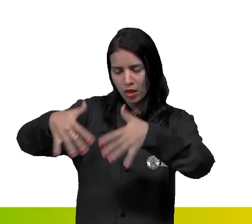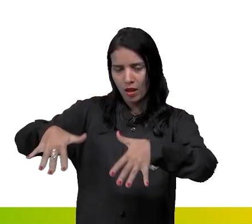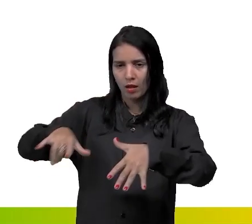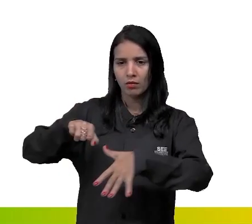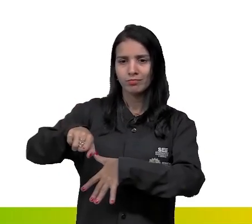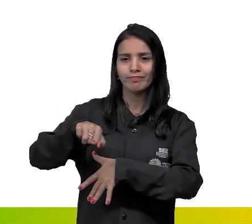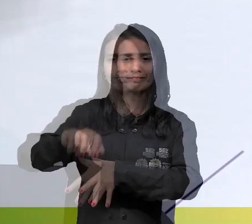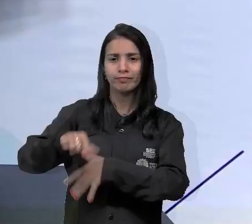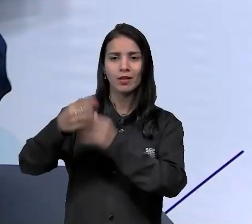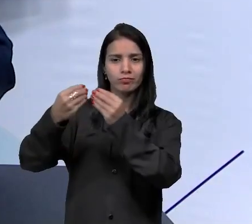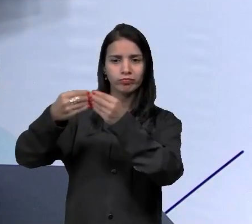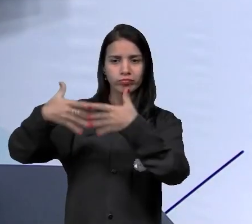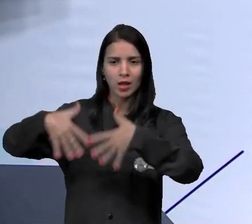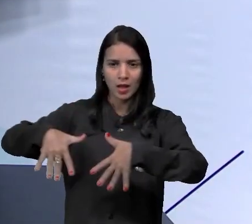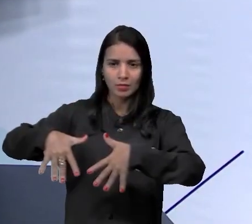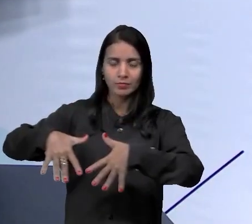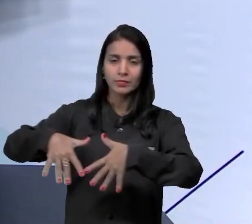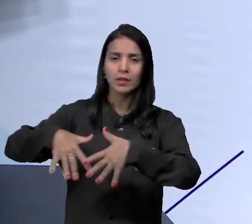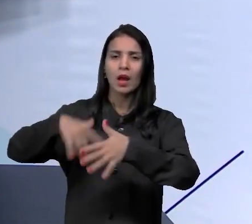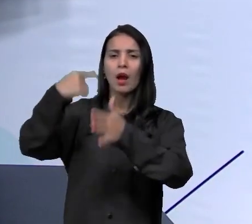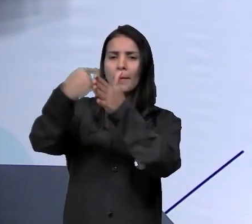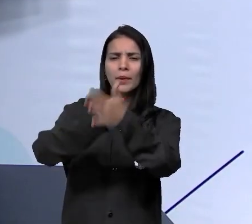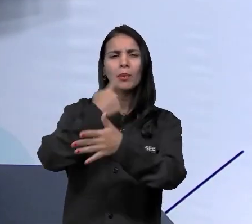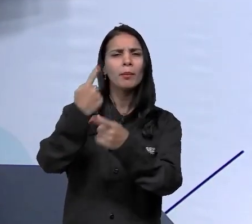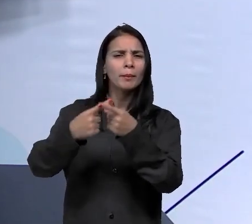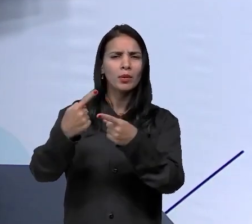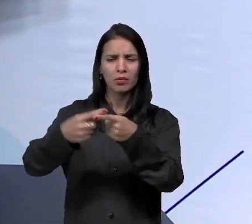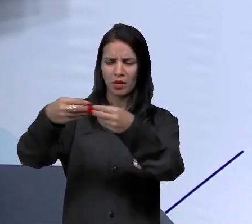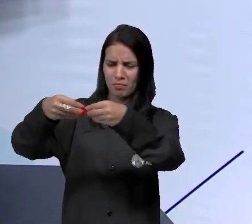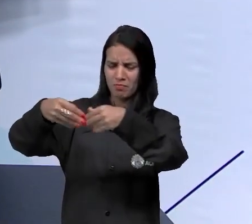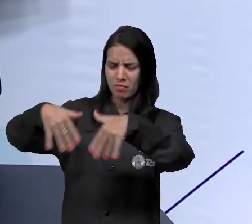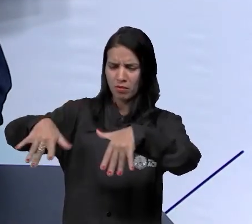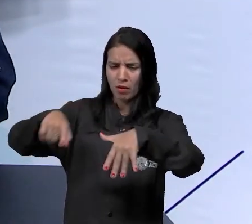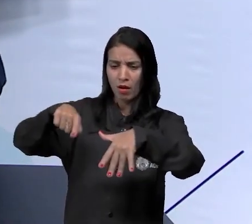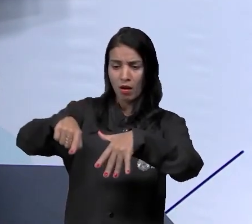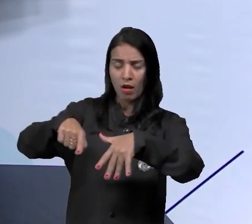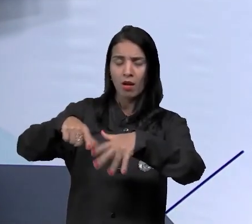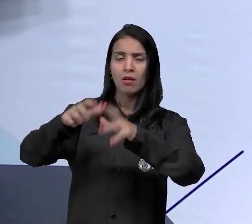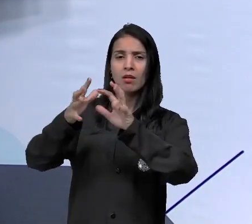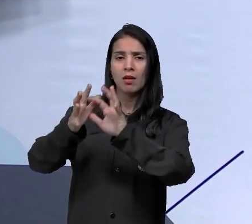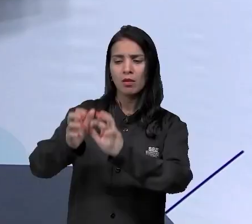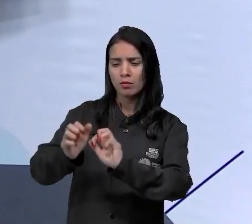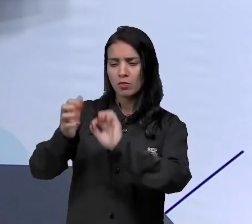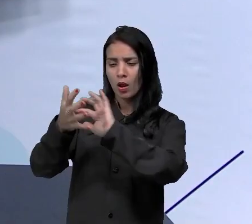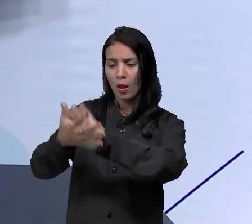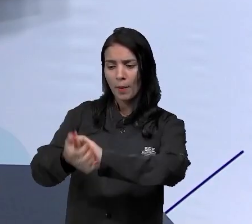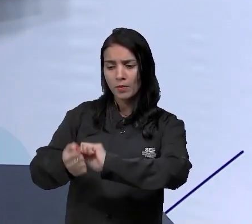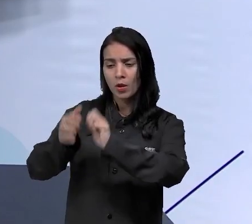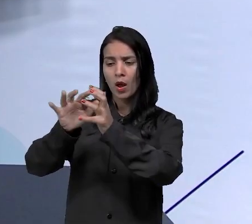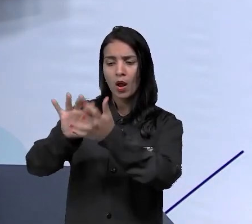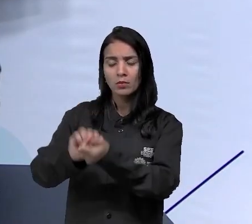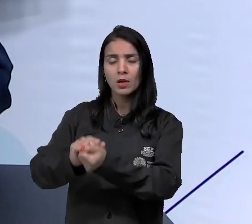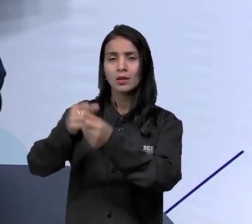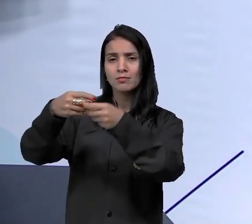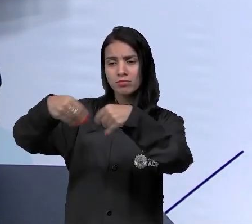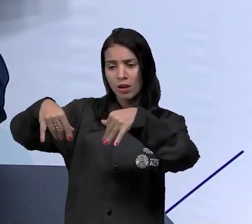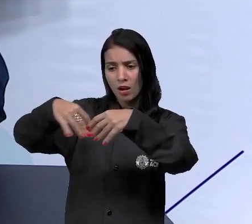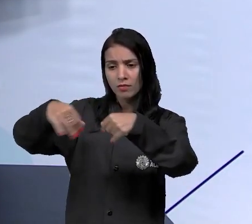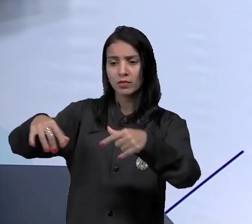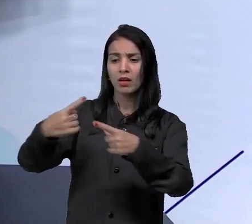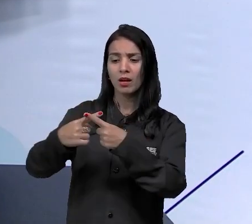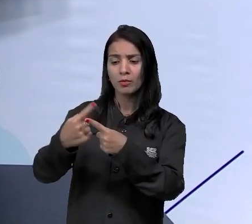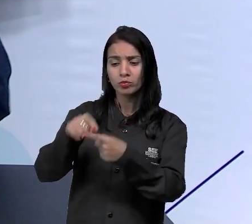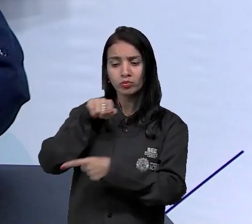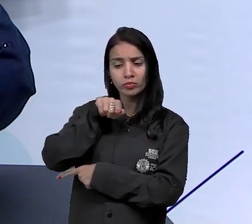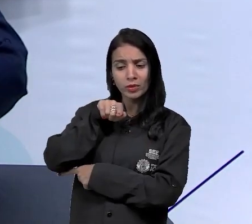professora, a gente tem alta degradação desse bioma? Pessoal, o bioma da Mata Atlântica é justamente aquele